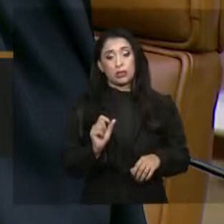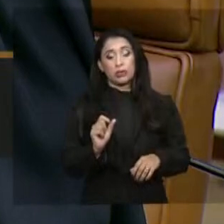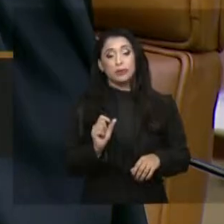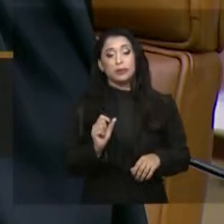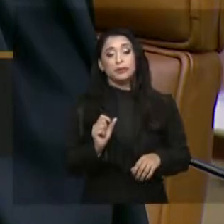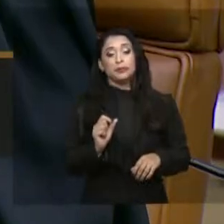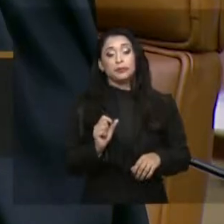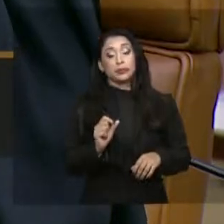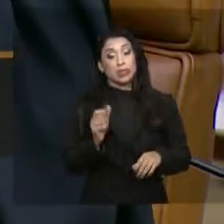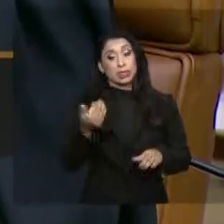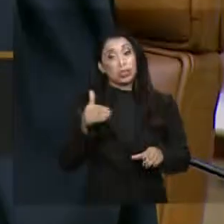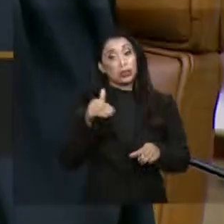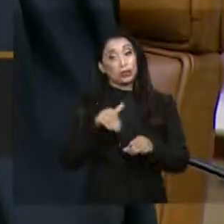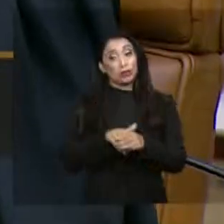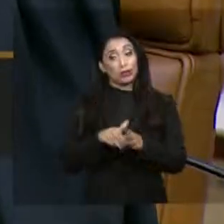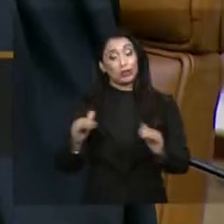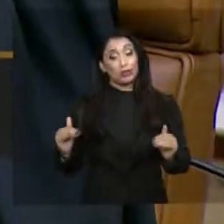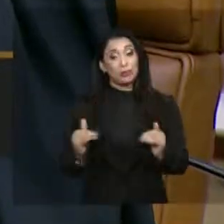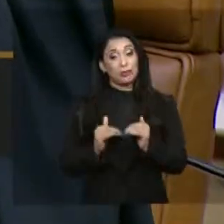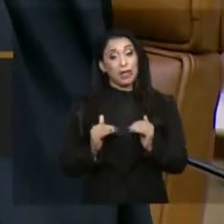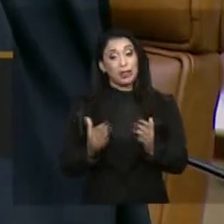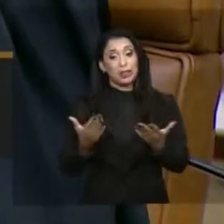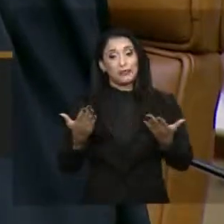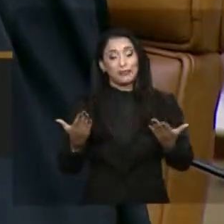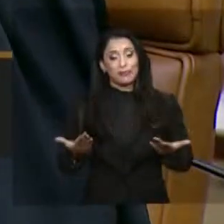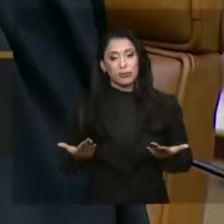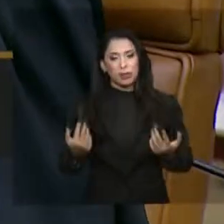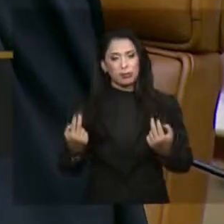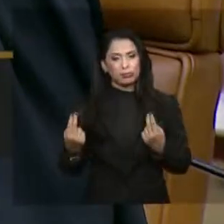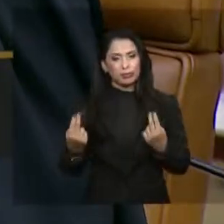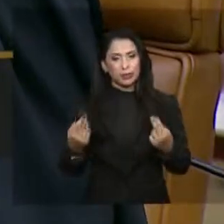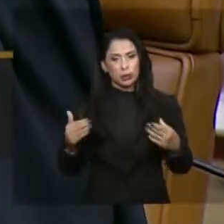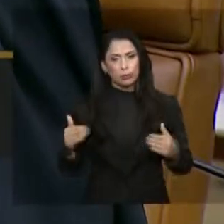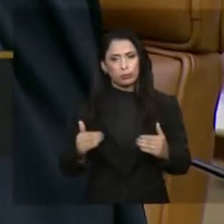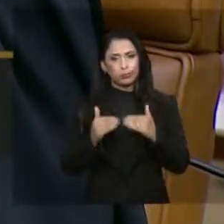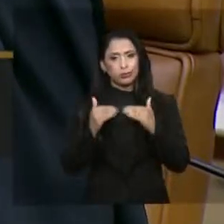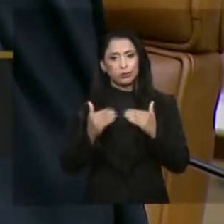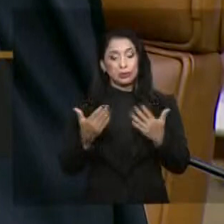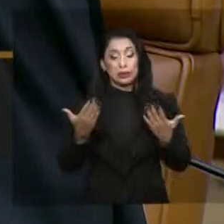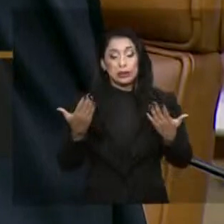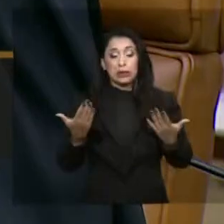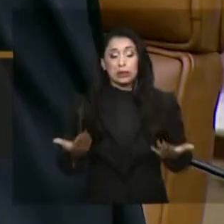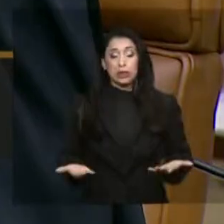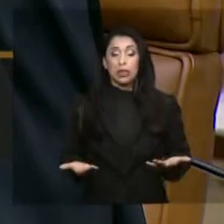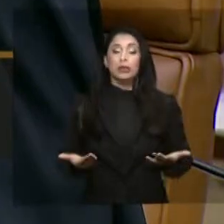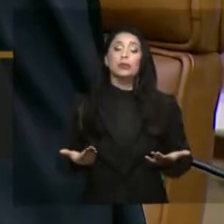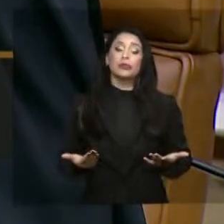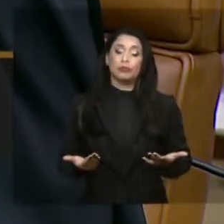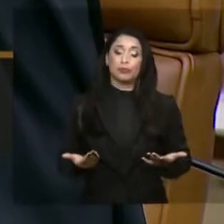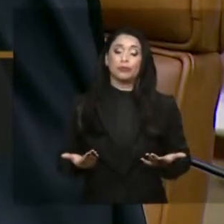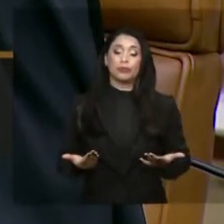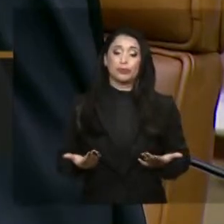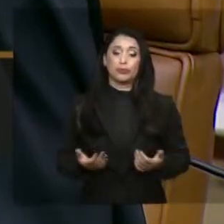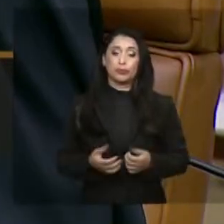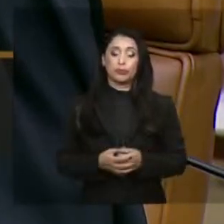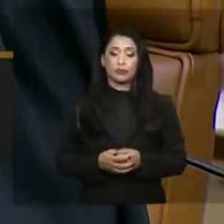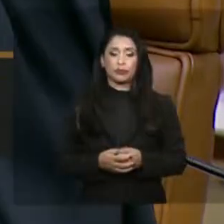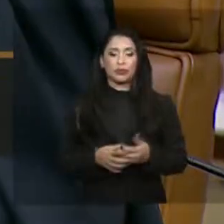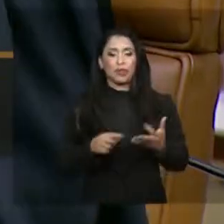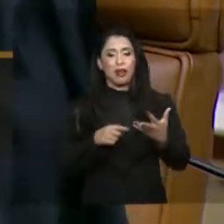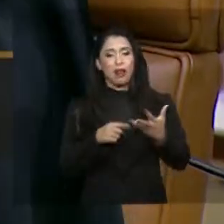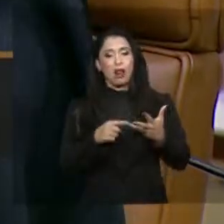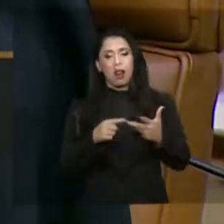de empate. E isso há, em virtude disso, uma série de argumentos para